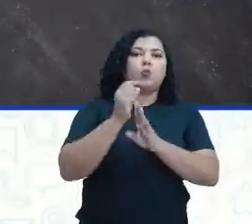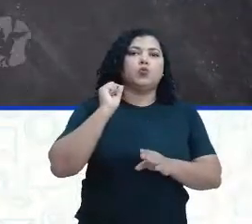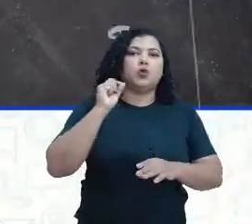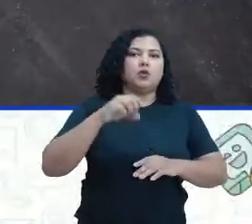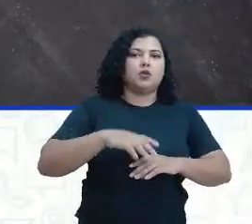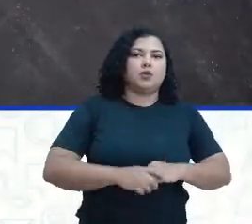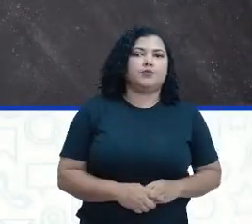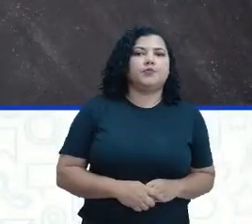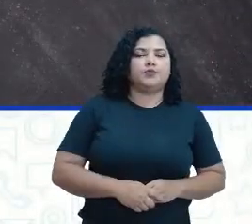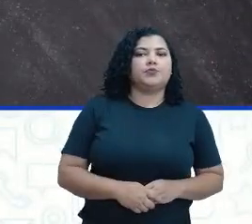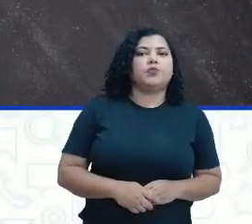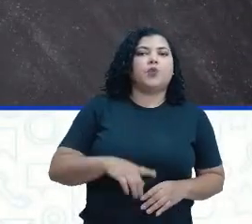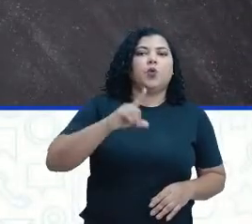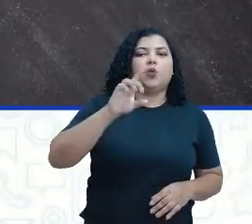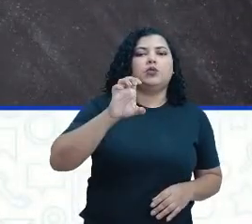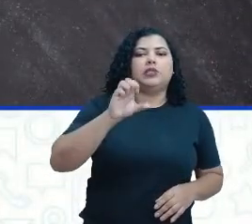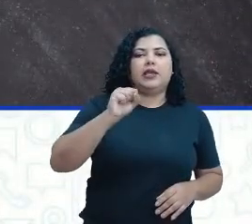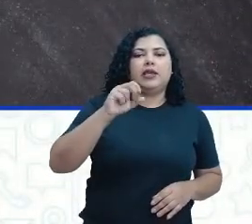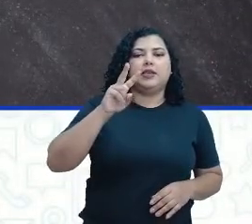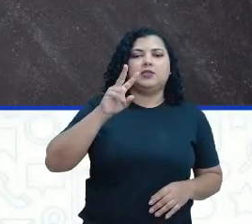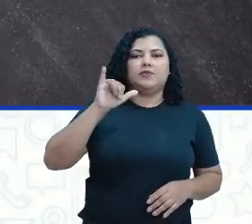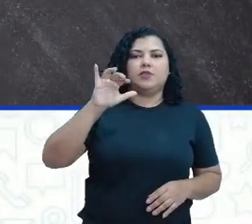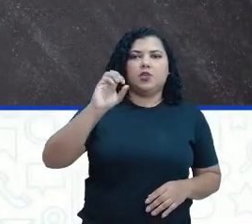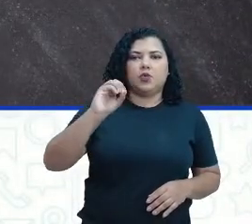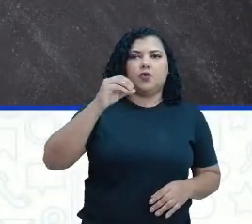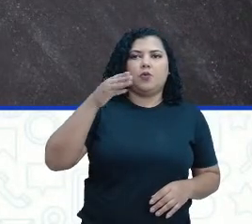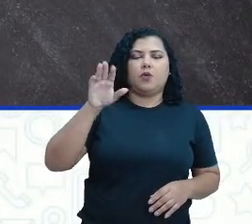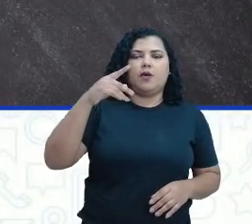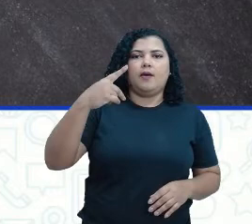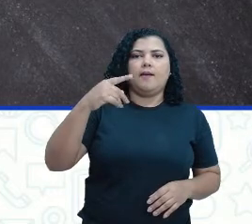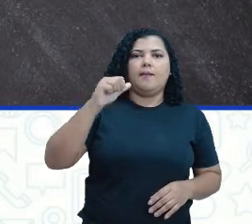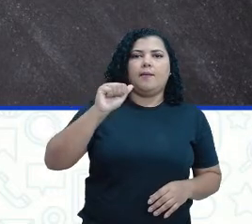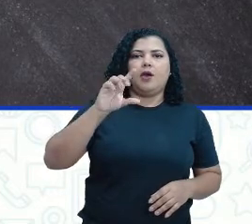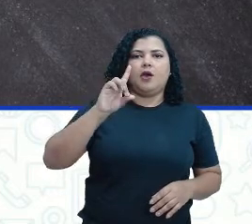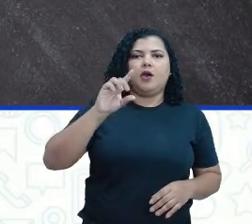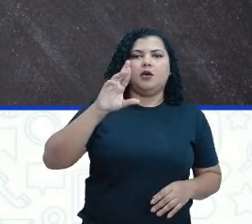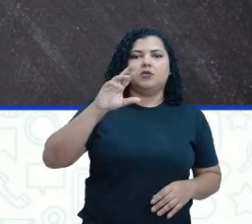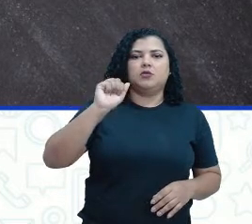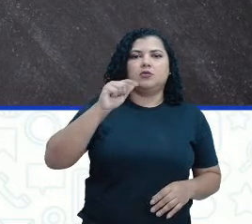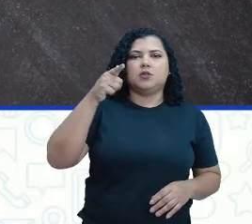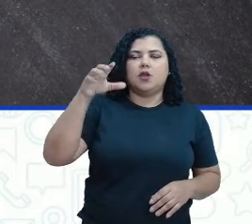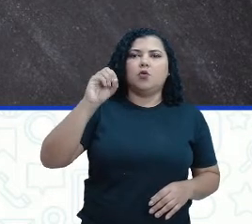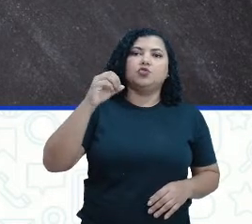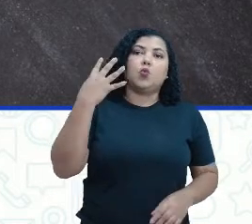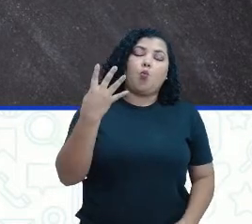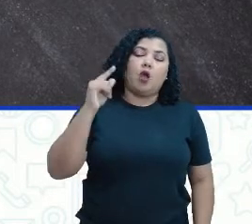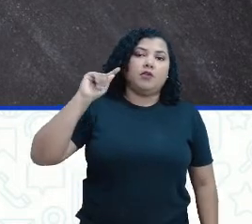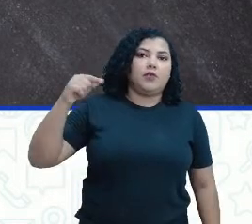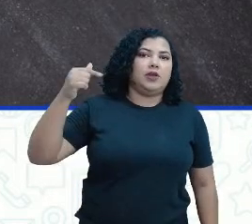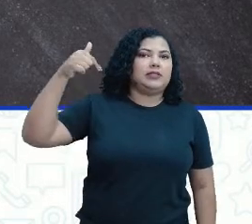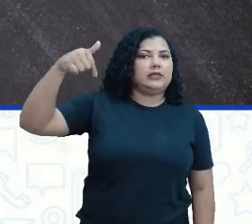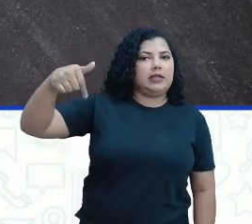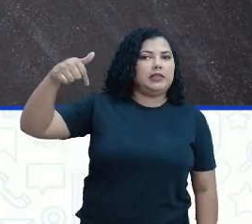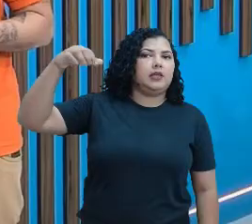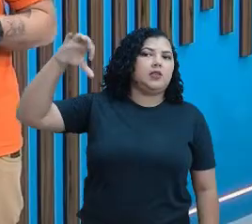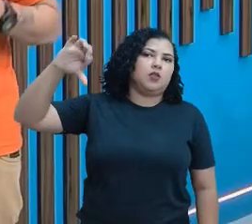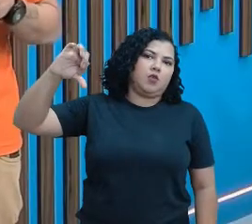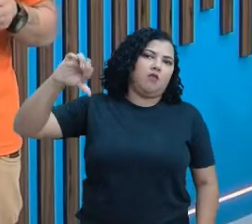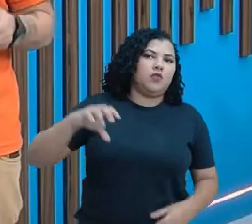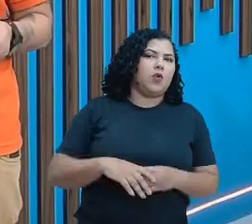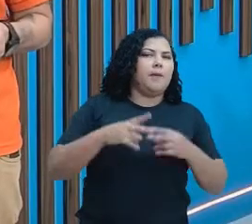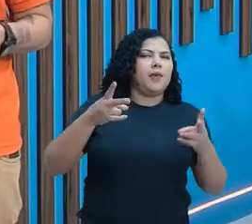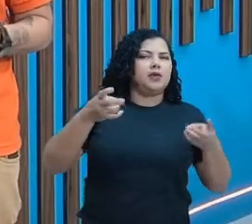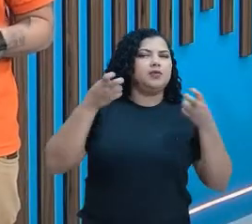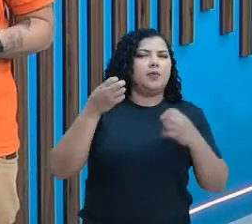o desvio padrão de 4,79. Então, perceba que essa segunda equipe, com relação à primeira,